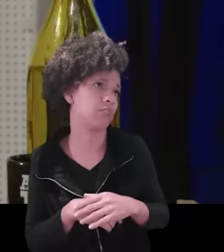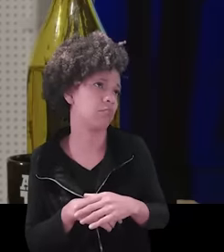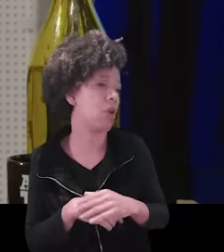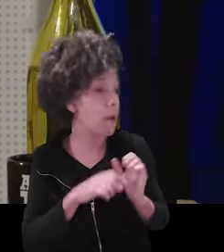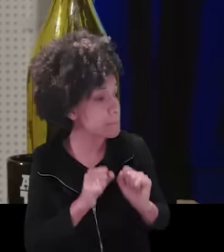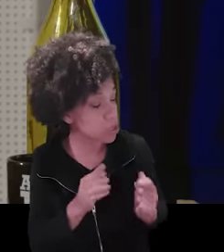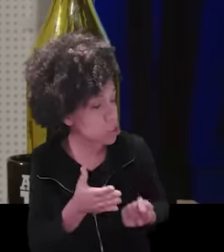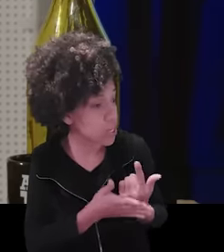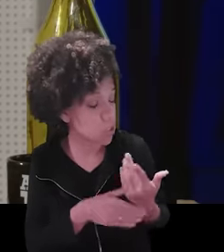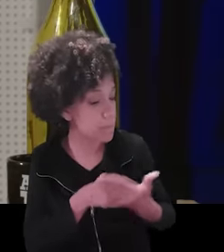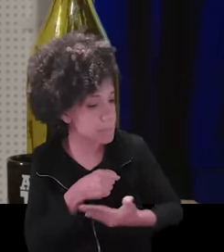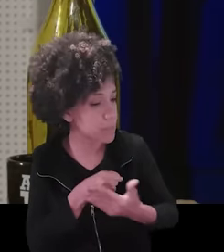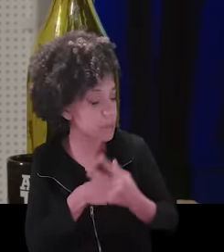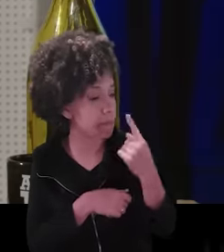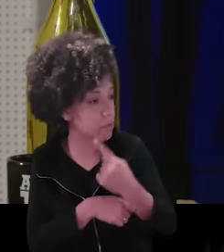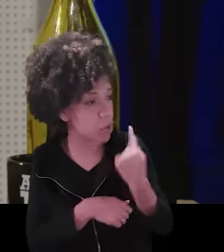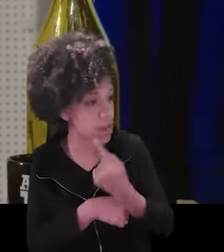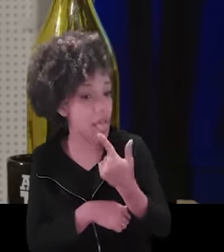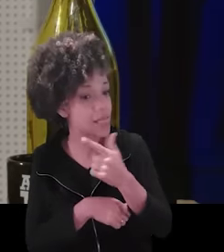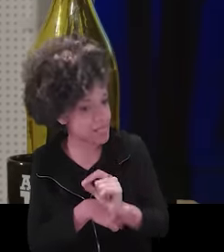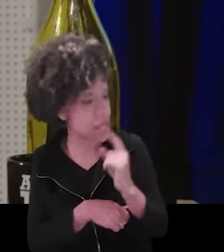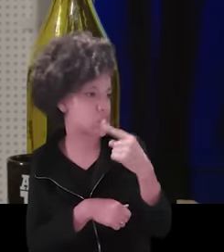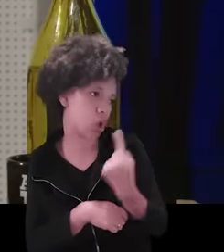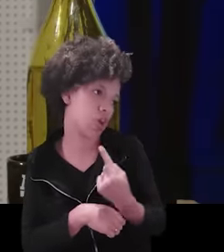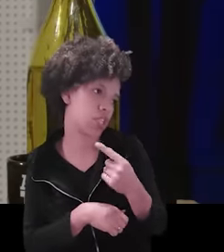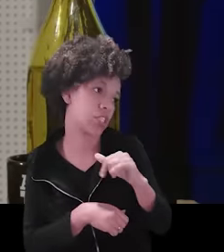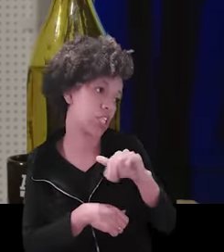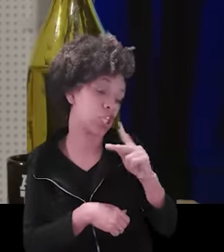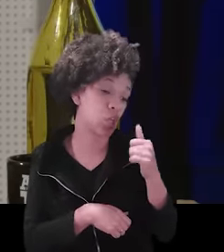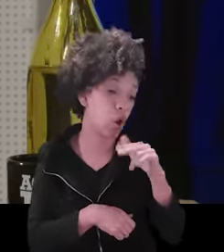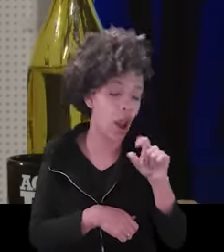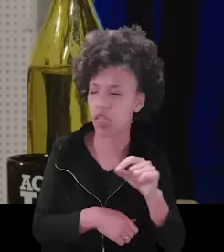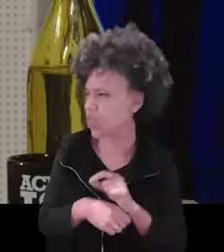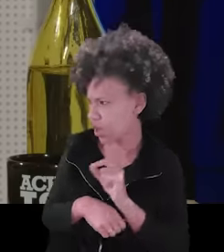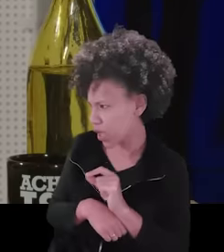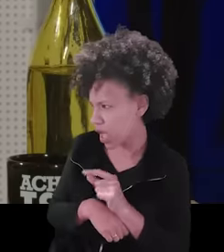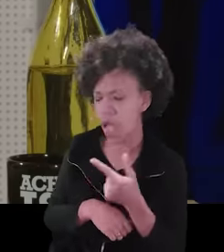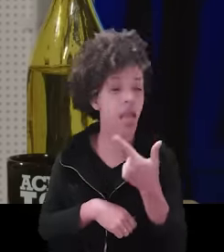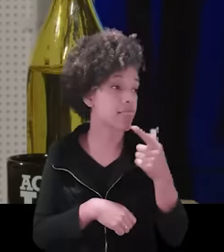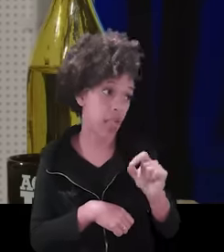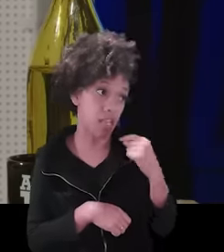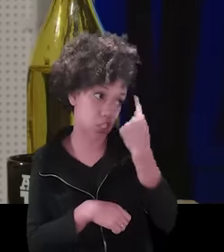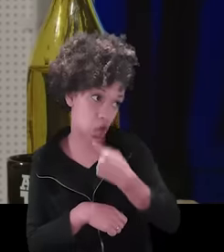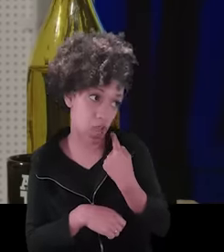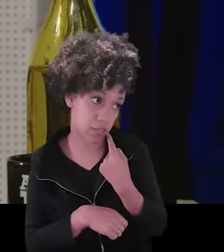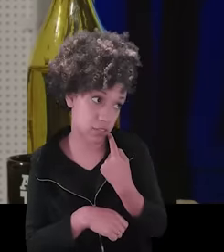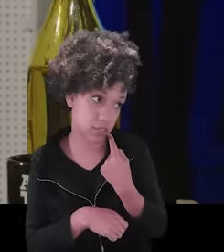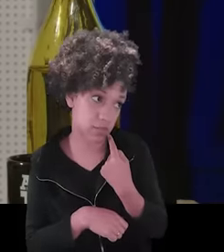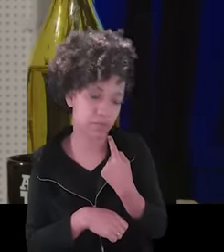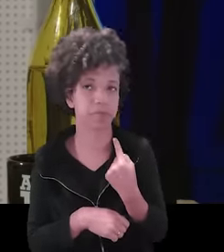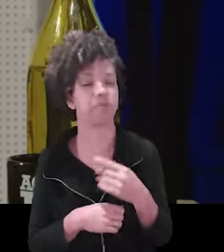que eles podem pagar mínimo por hora que é $10 da hora em Orlando quanto dois $10 a